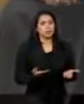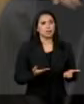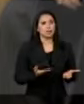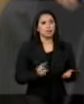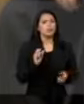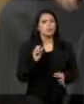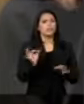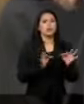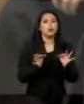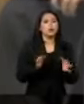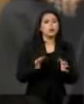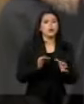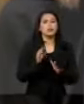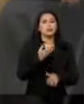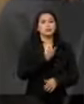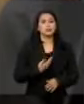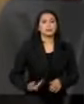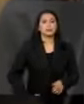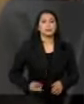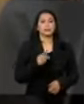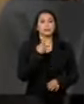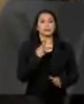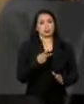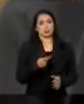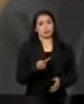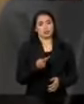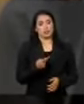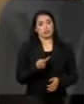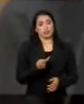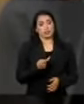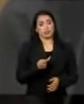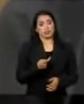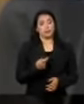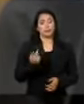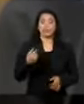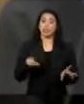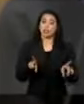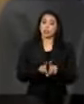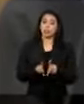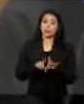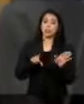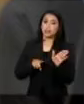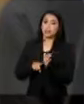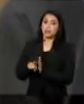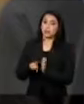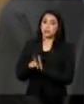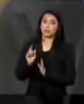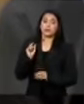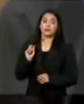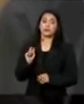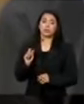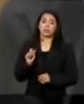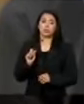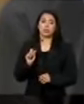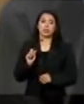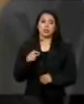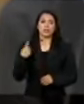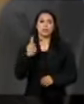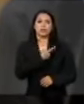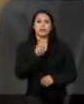pública vocês estão falando. E aqui, Vossas Excelências, também tenho a perguntar o seguinte: de qual liberdade estamos a